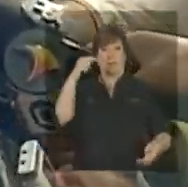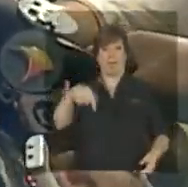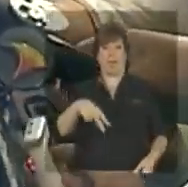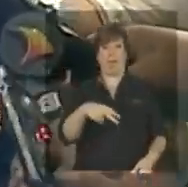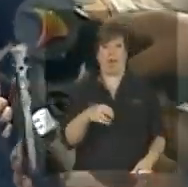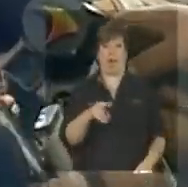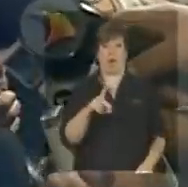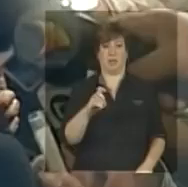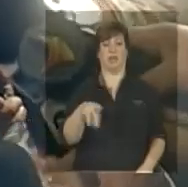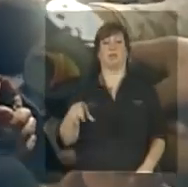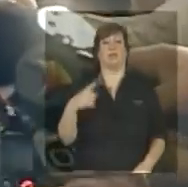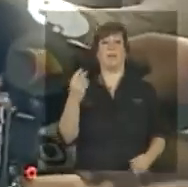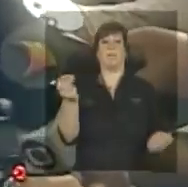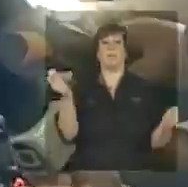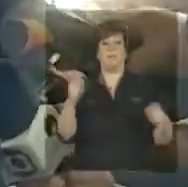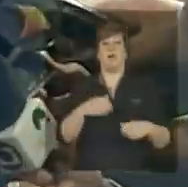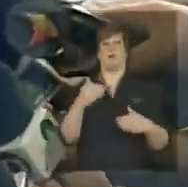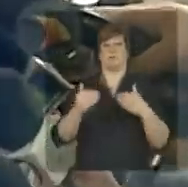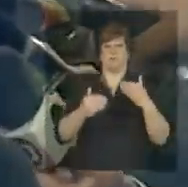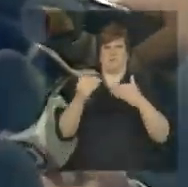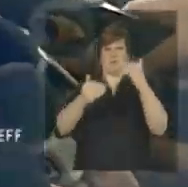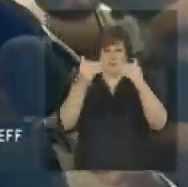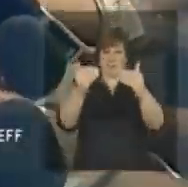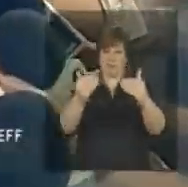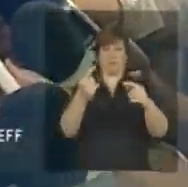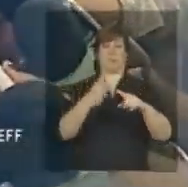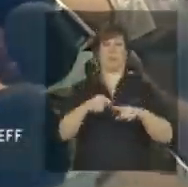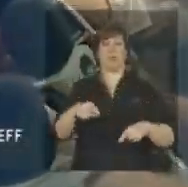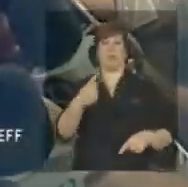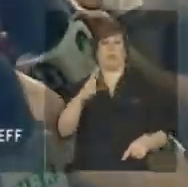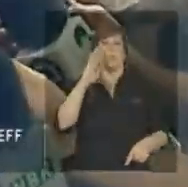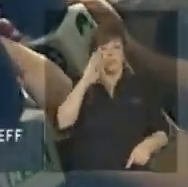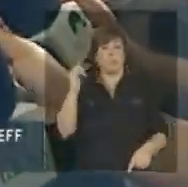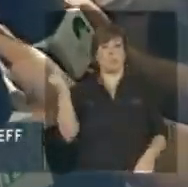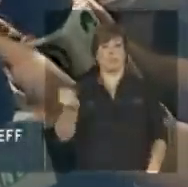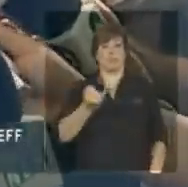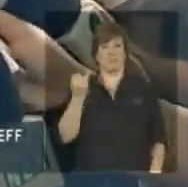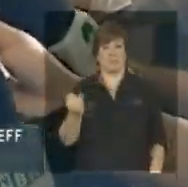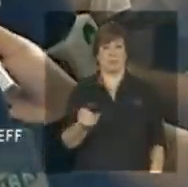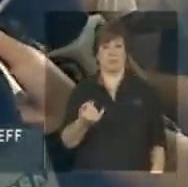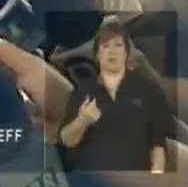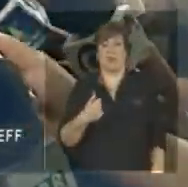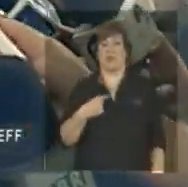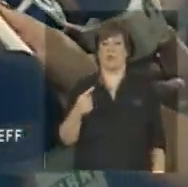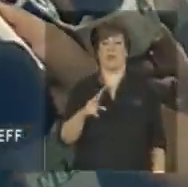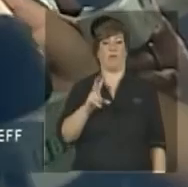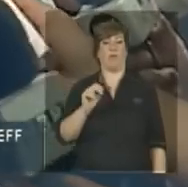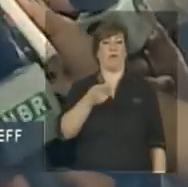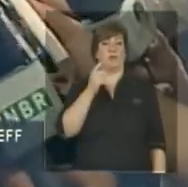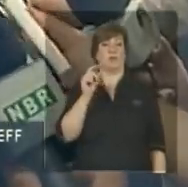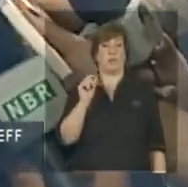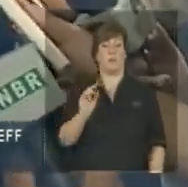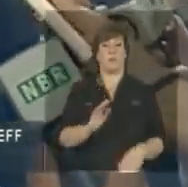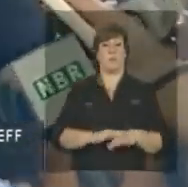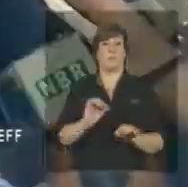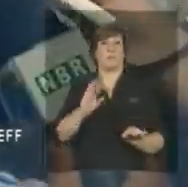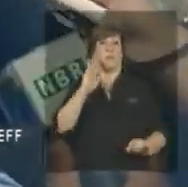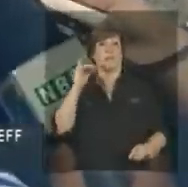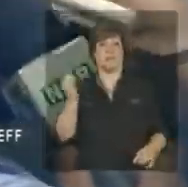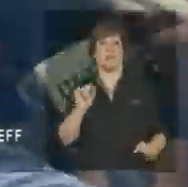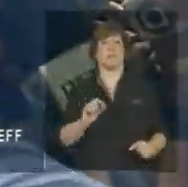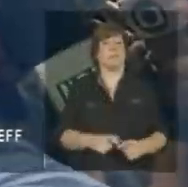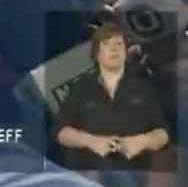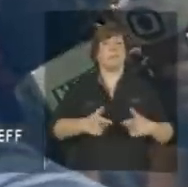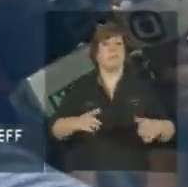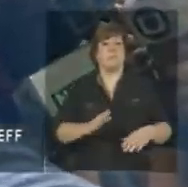de desenvolvimento, uma das quais, eu não vou dizer que é a mais essencial, mas está entre as